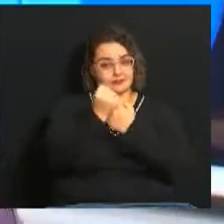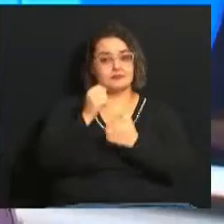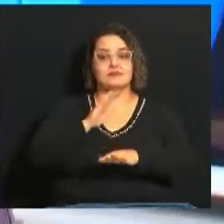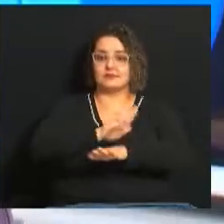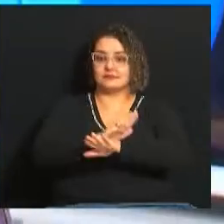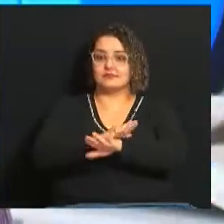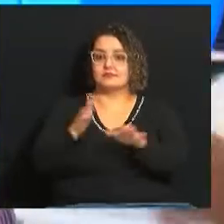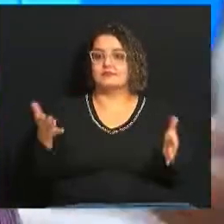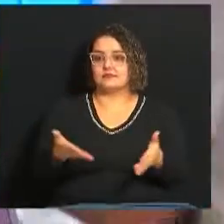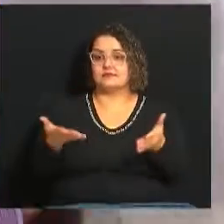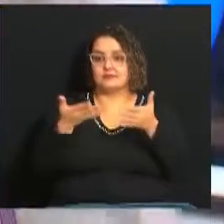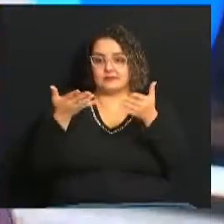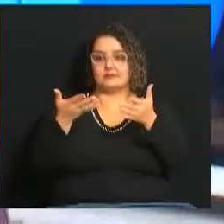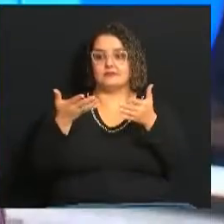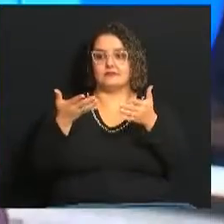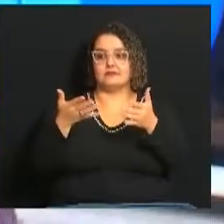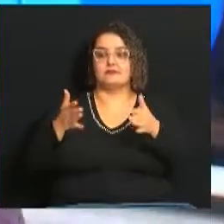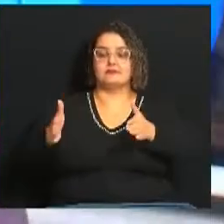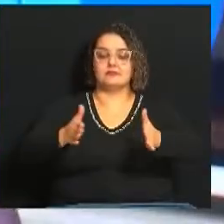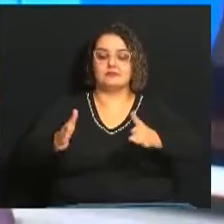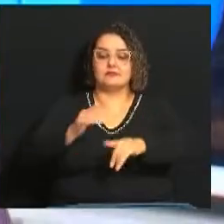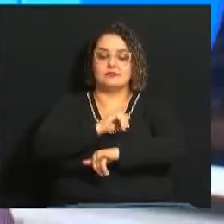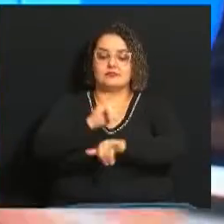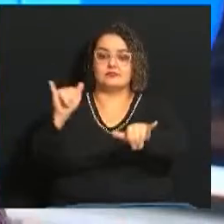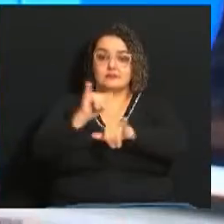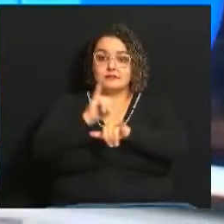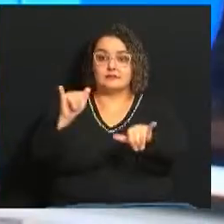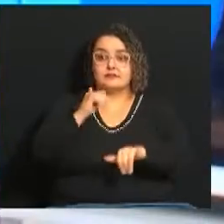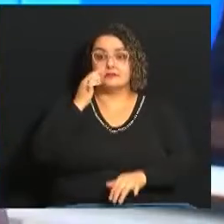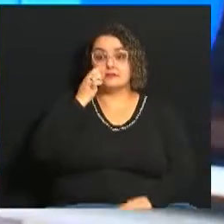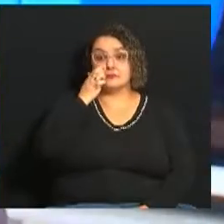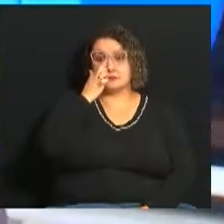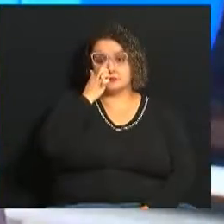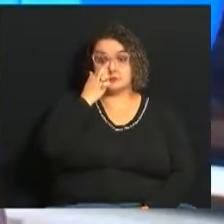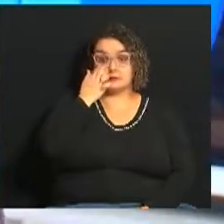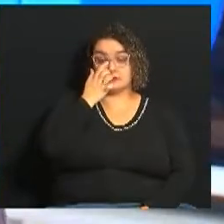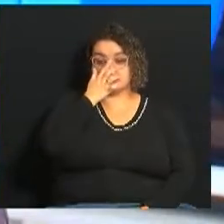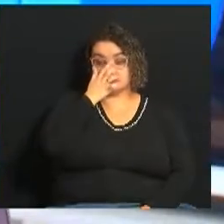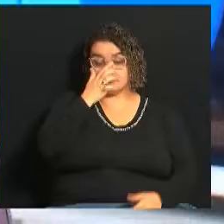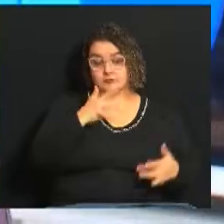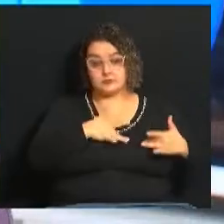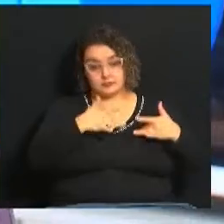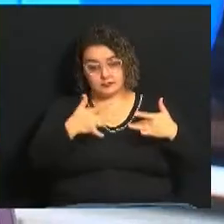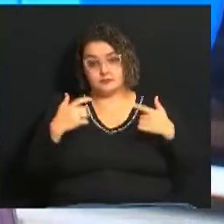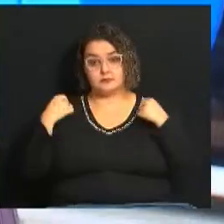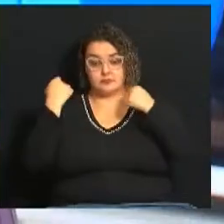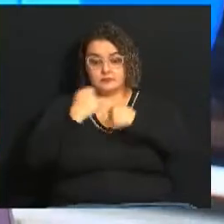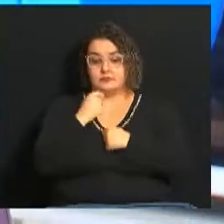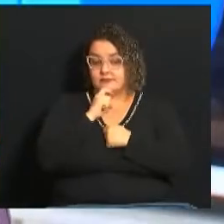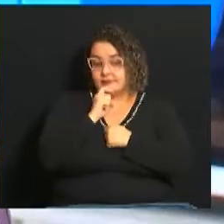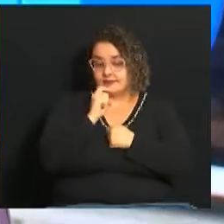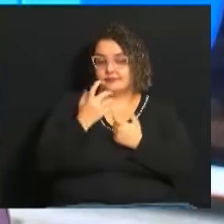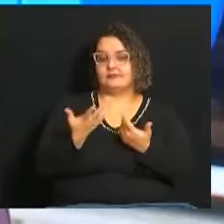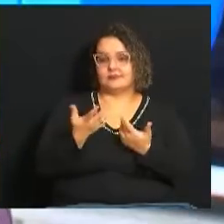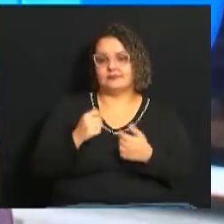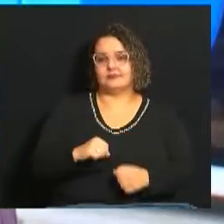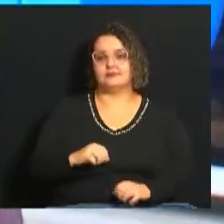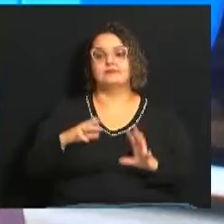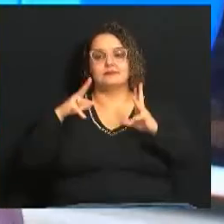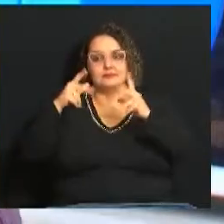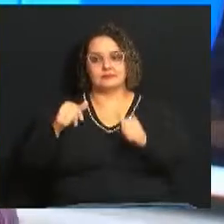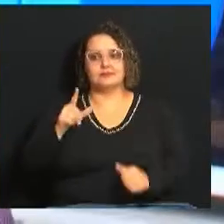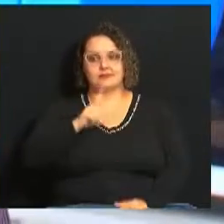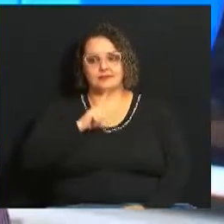ajudando na divulgação e na doação de agasalhos para a campanha, né? Que todos tenhamos